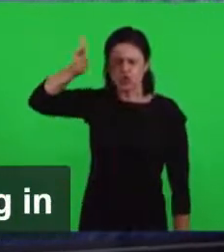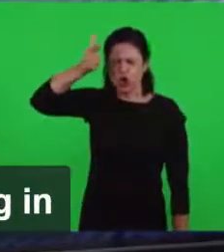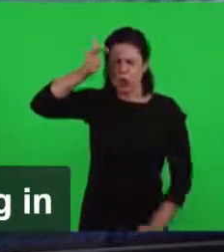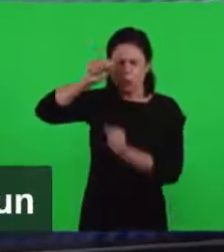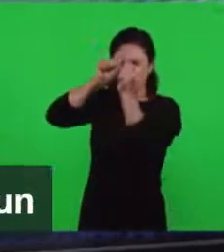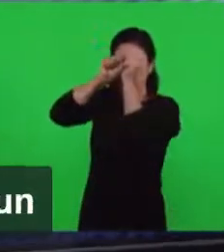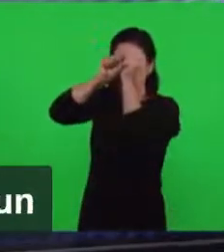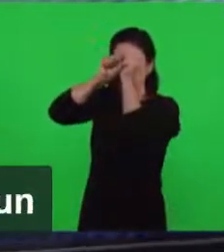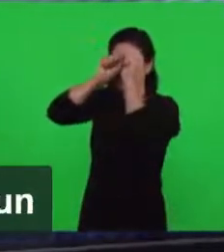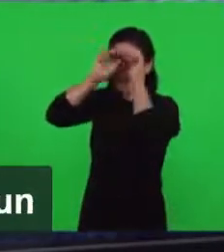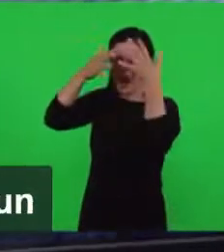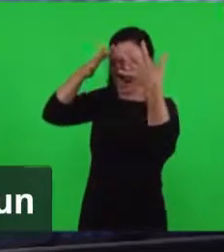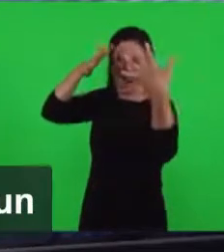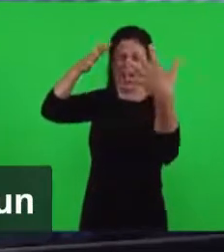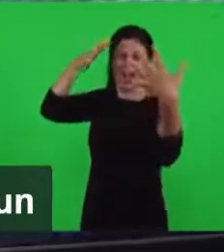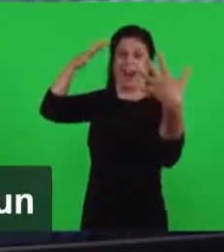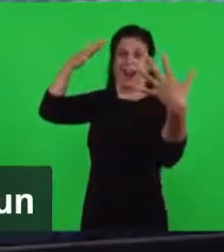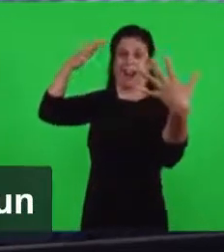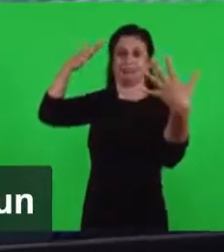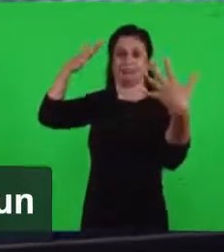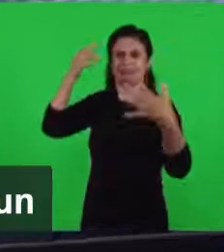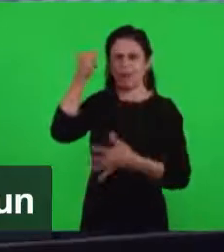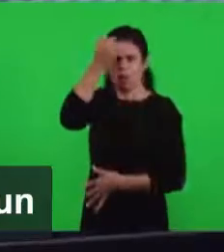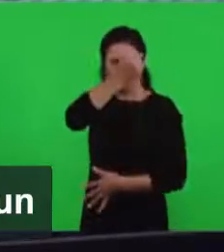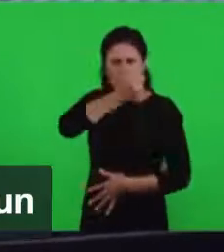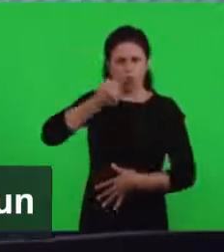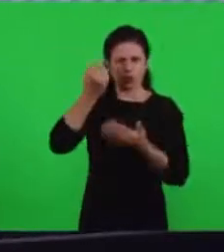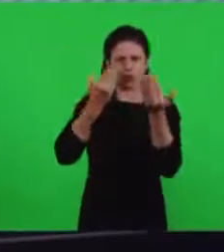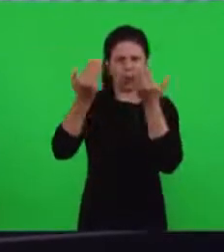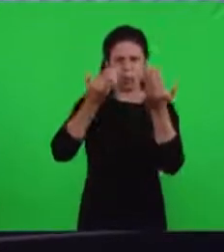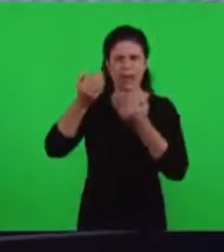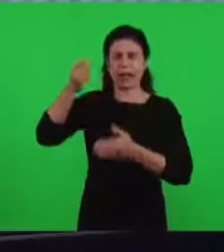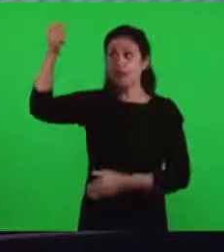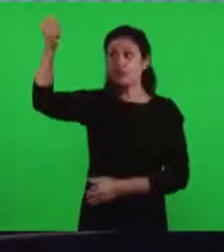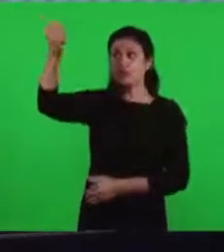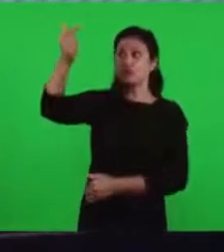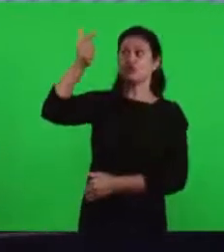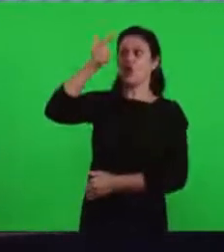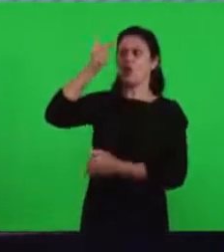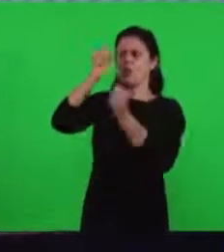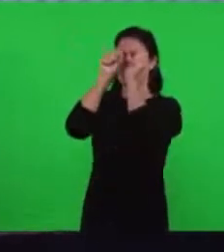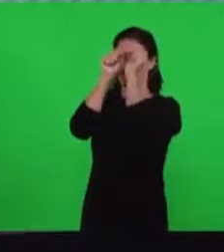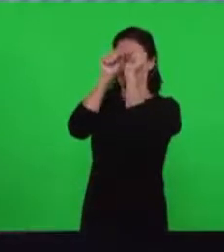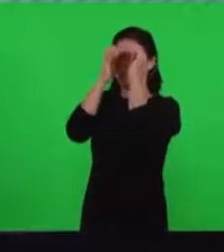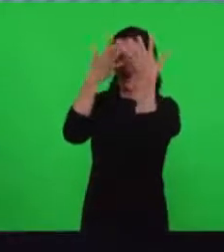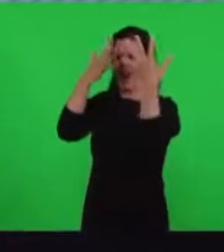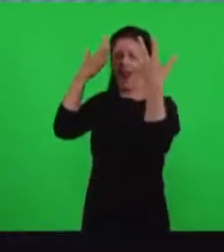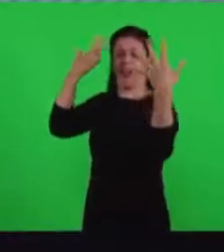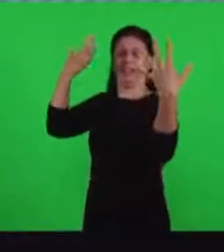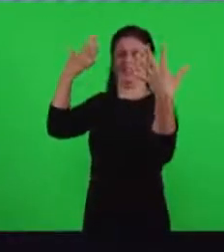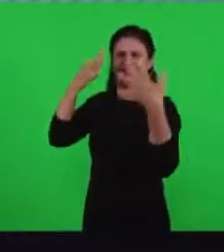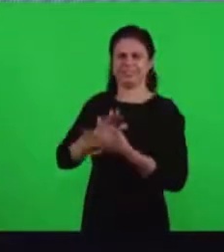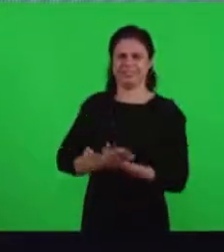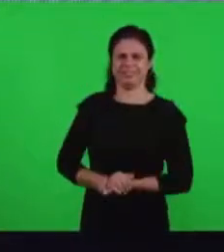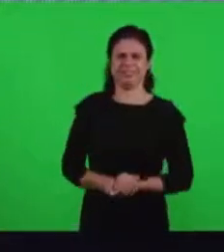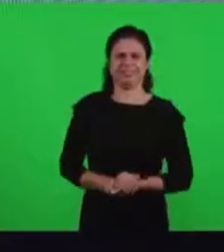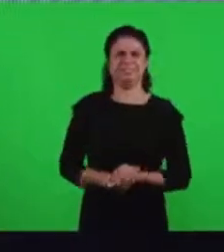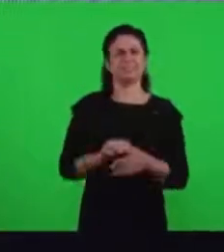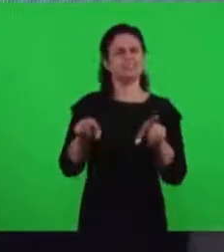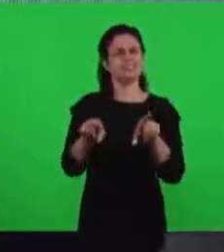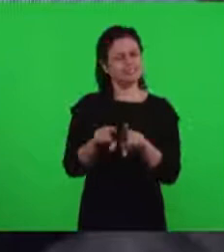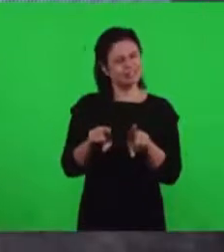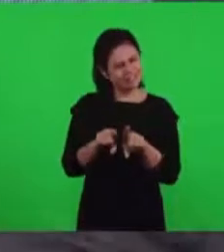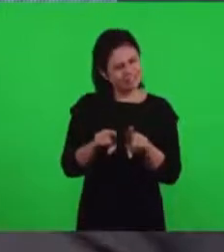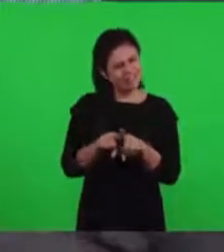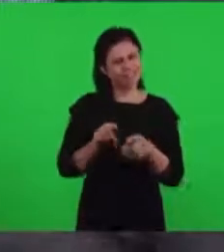força resplandece o seu rosto era como o sol quando na sua força resplandece e ainda